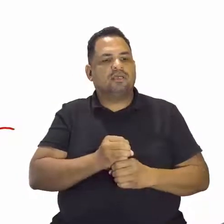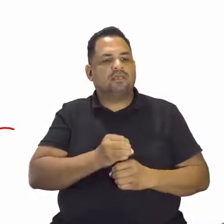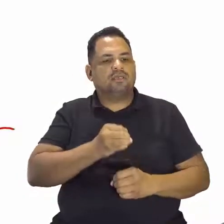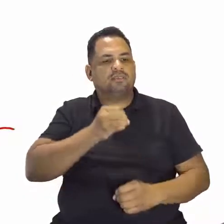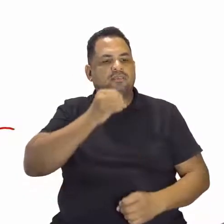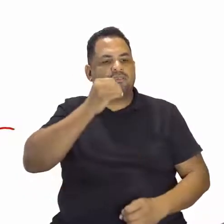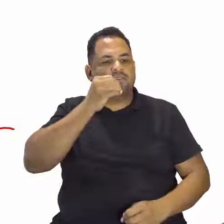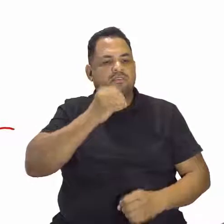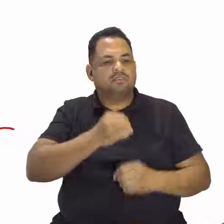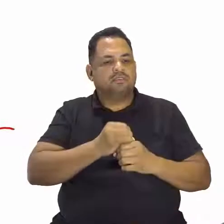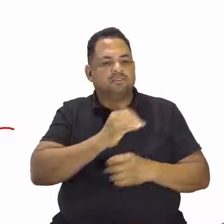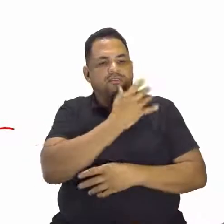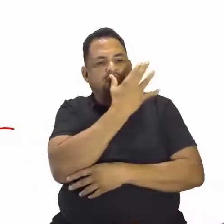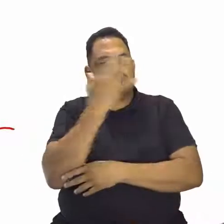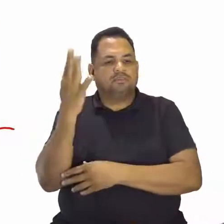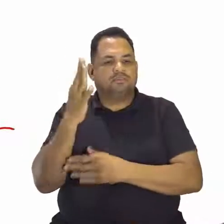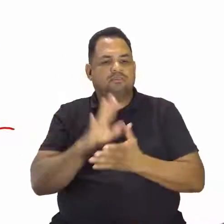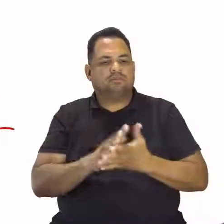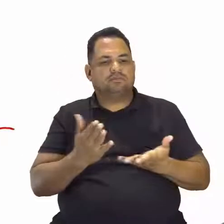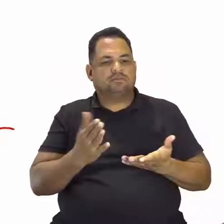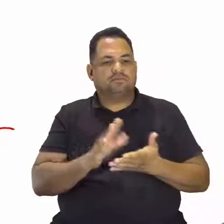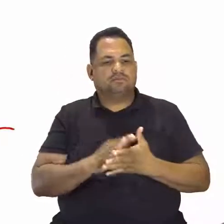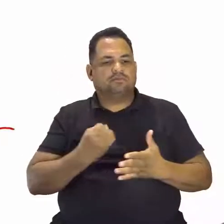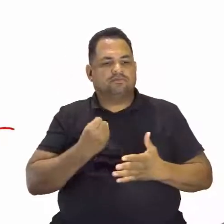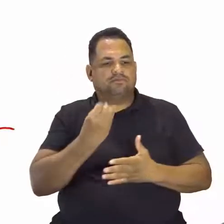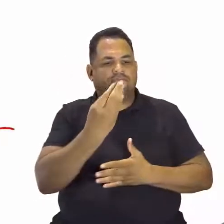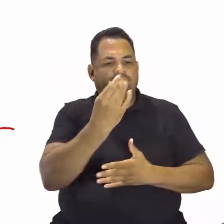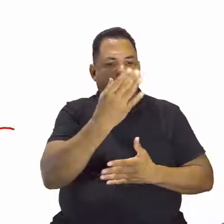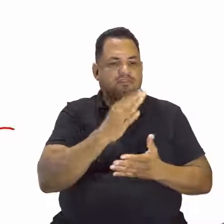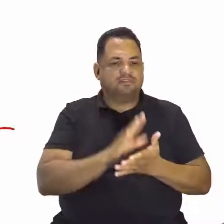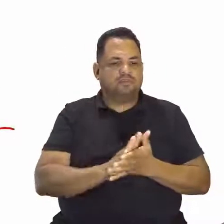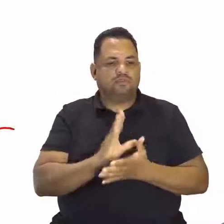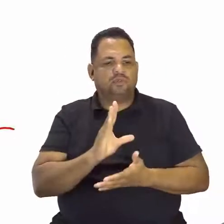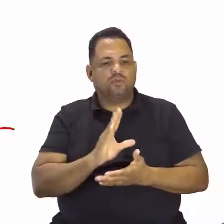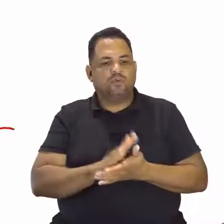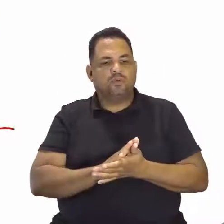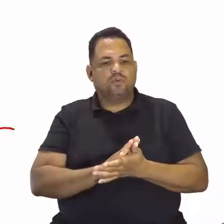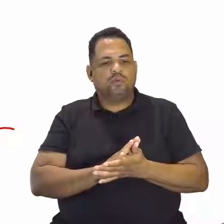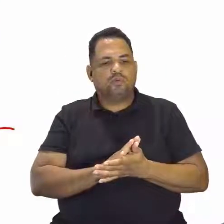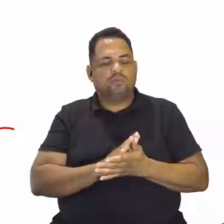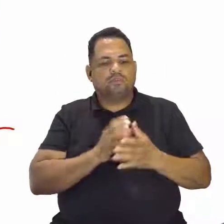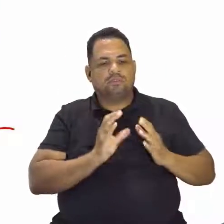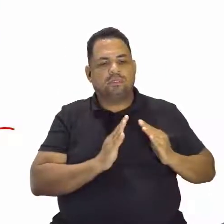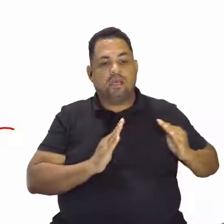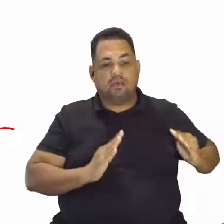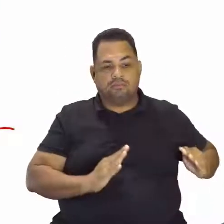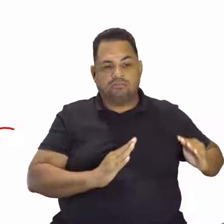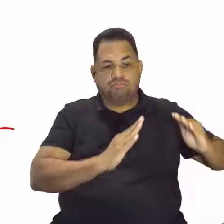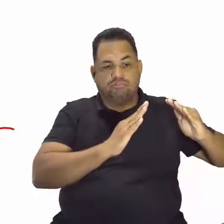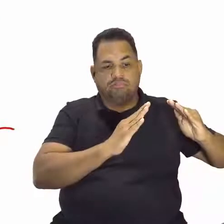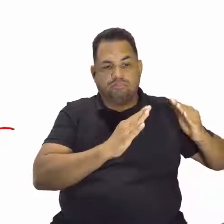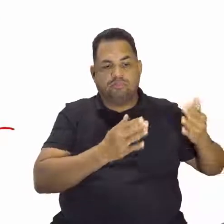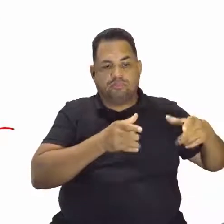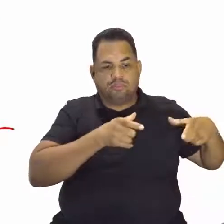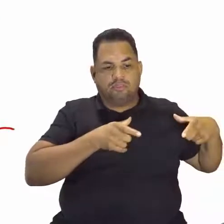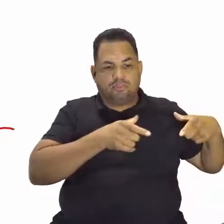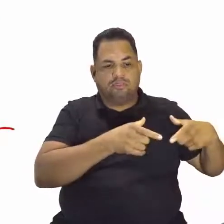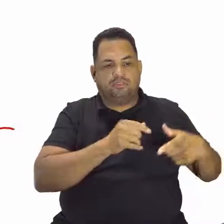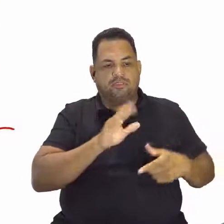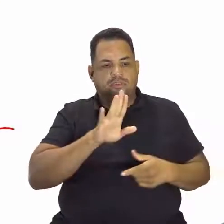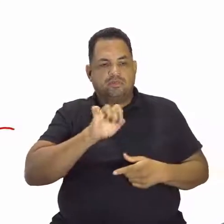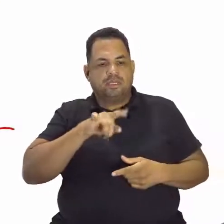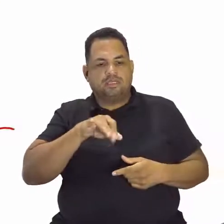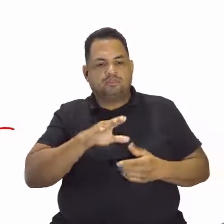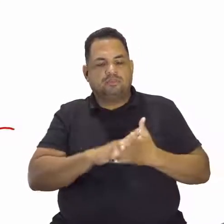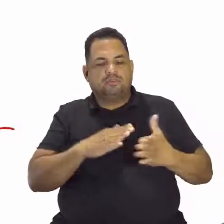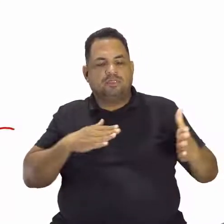rio Pacás Novos até Guajaramirim para realizar aí a prova do Enem. Aqui é uma escola